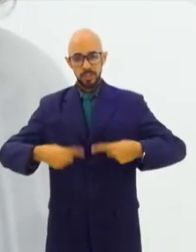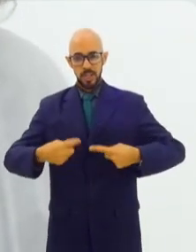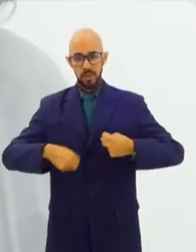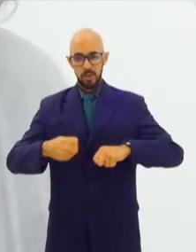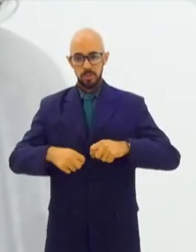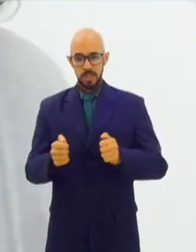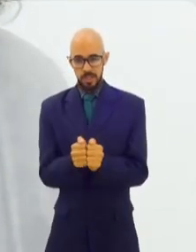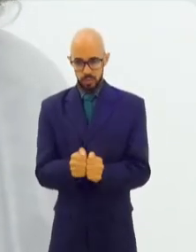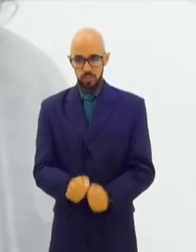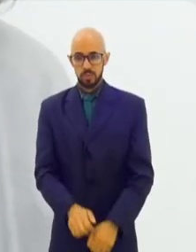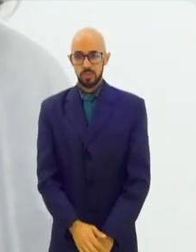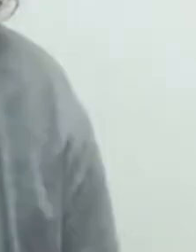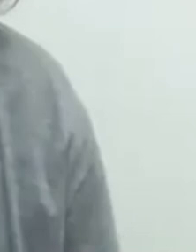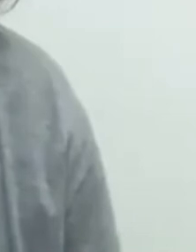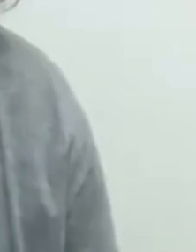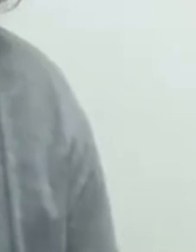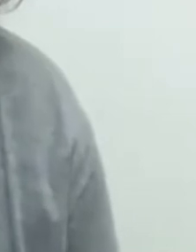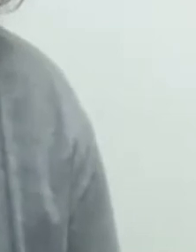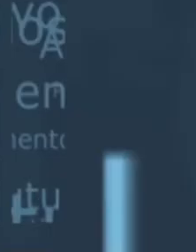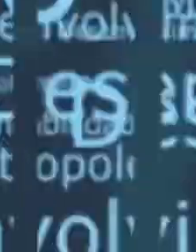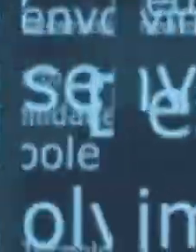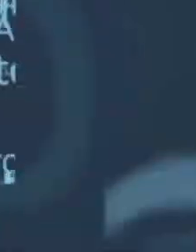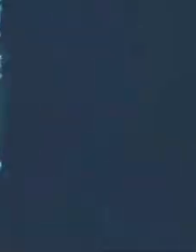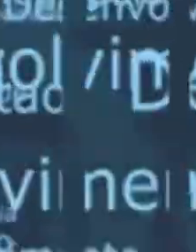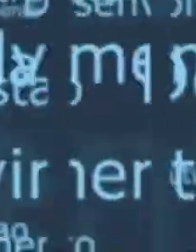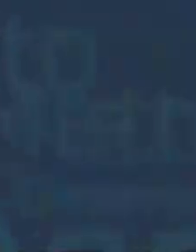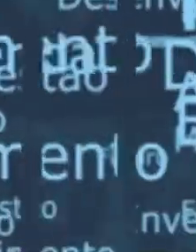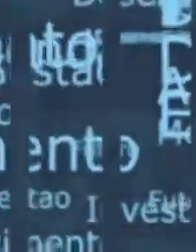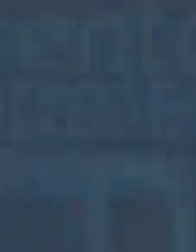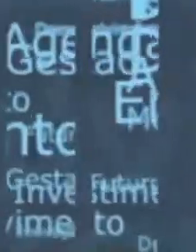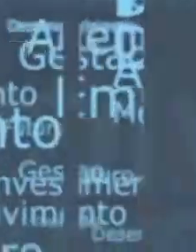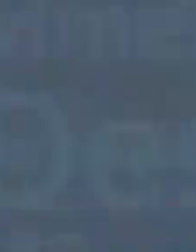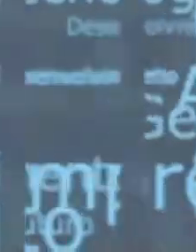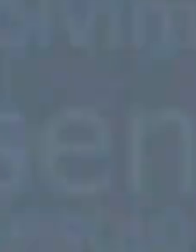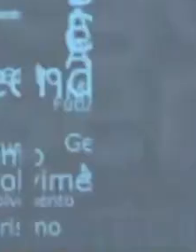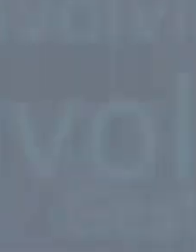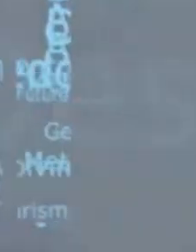que política e economia caminham juntos e